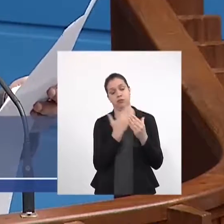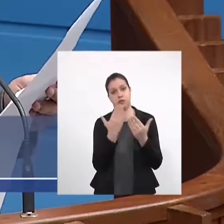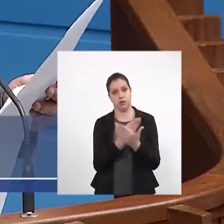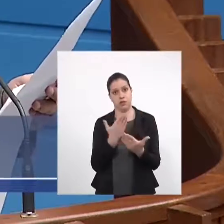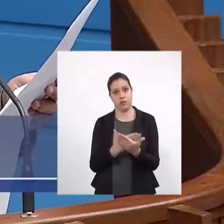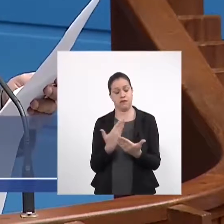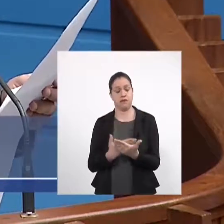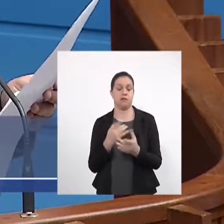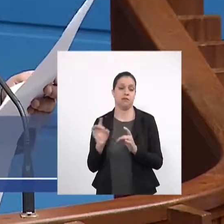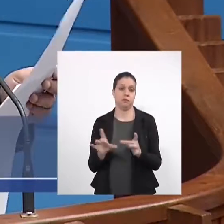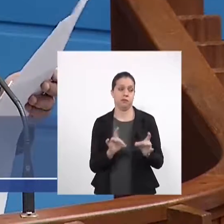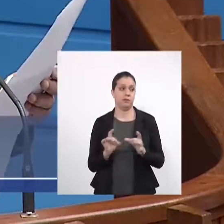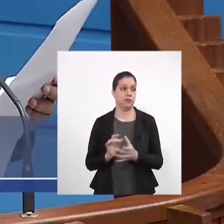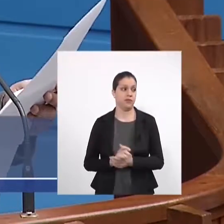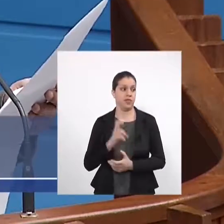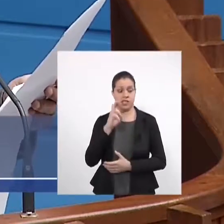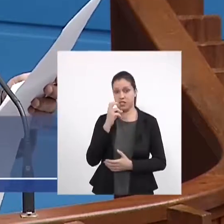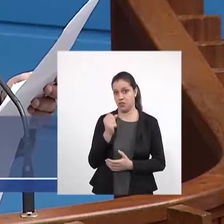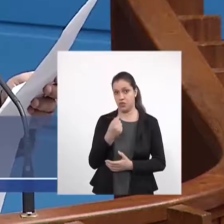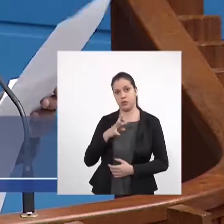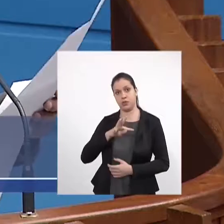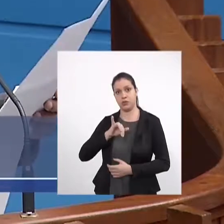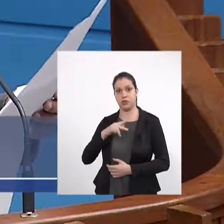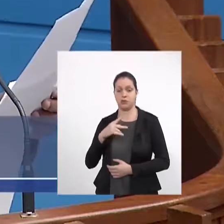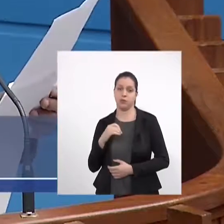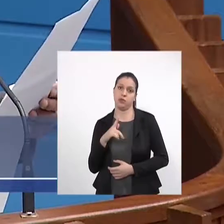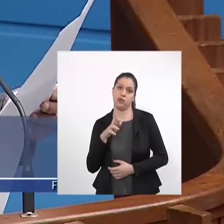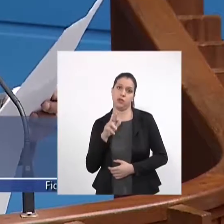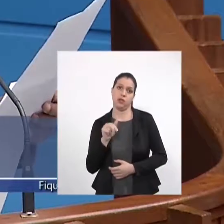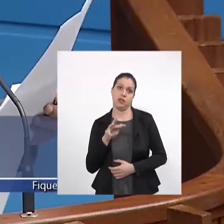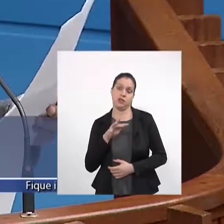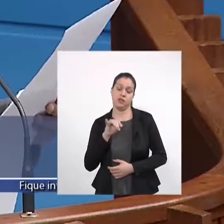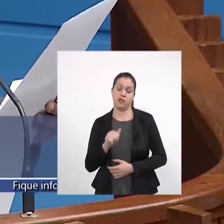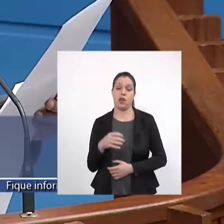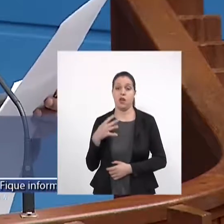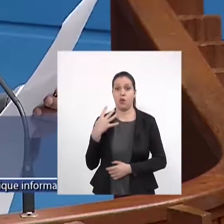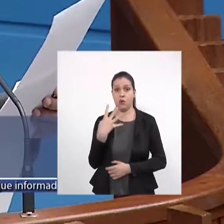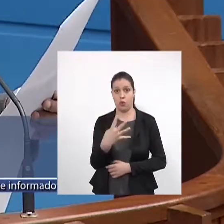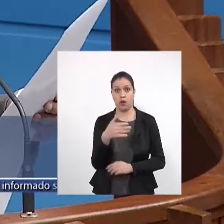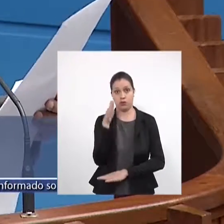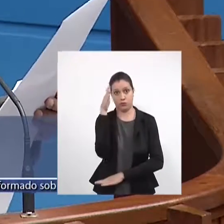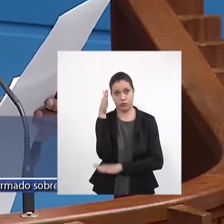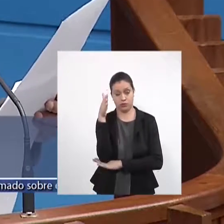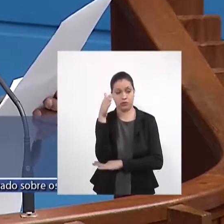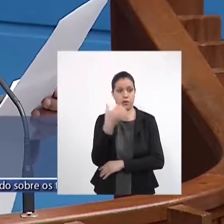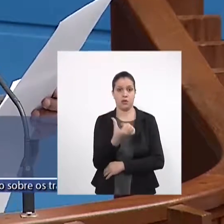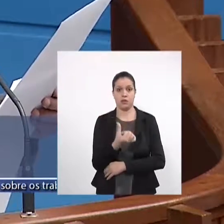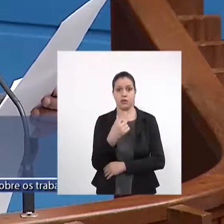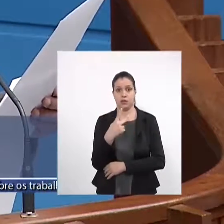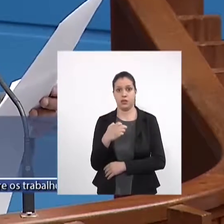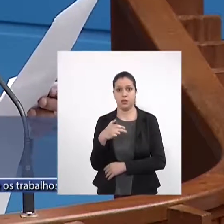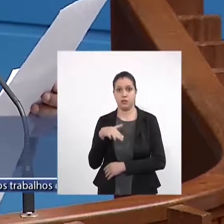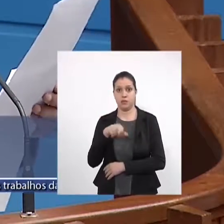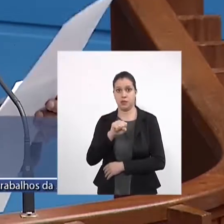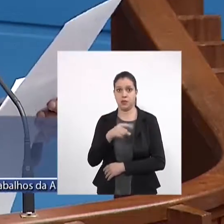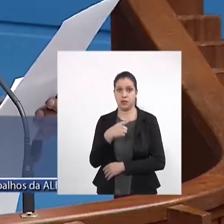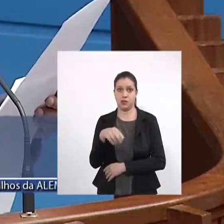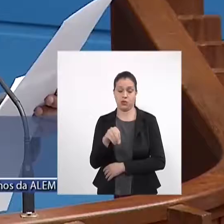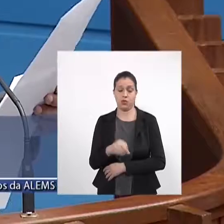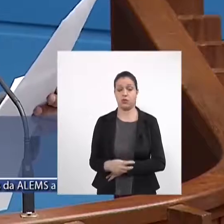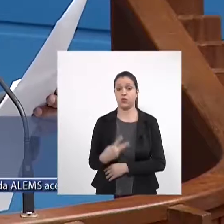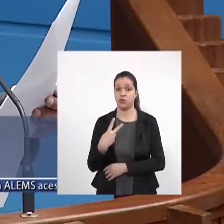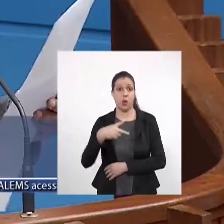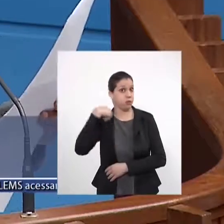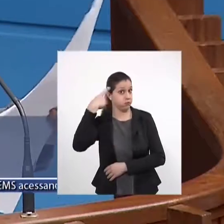5 farmácias, 19 casas hotéis, 6 pensões, 2 advogados, um